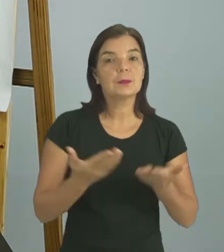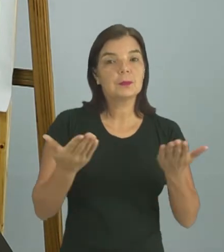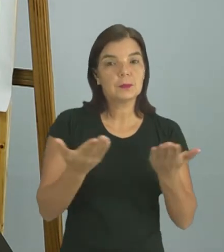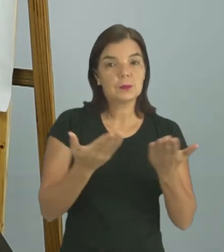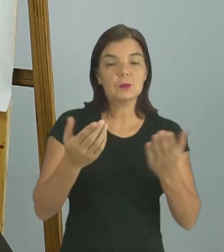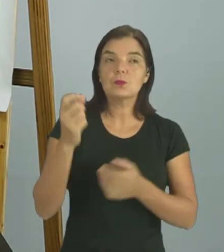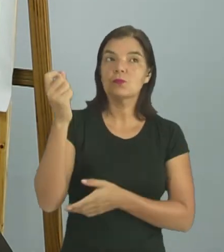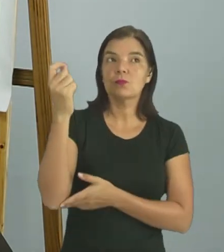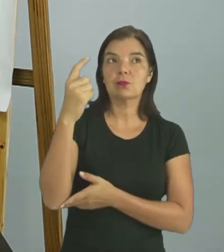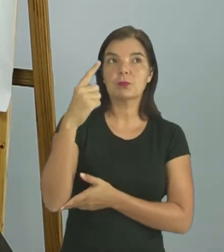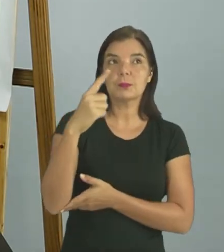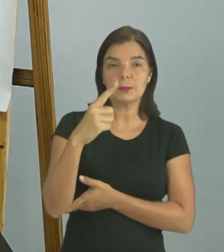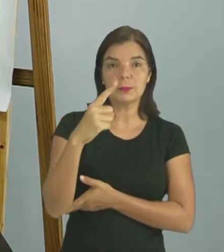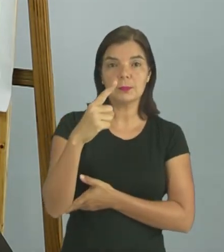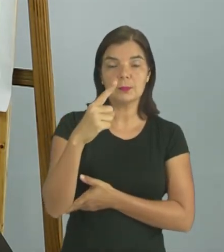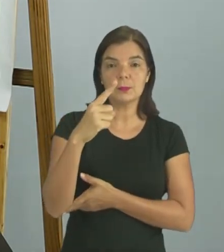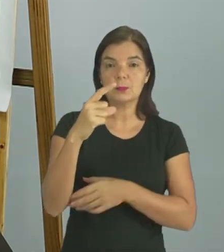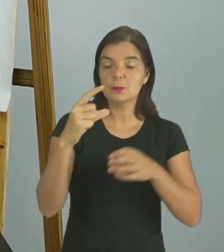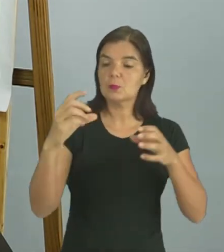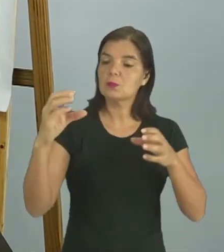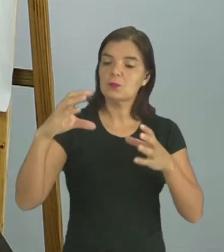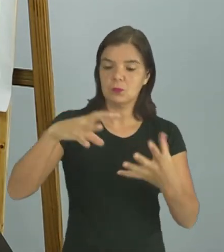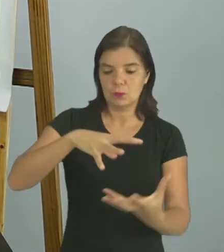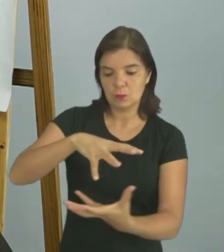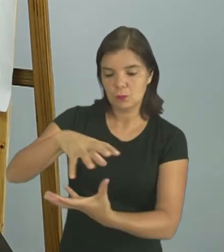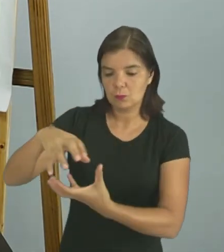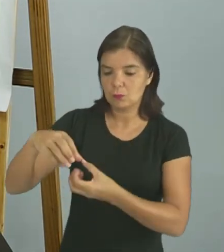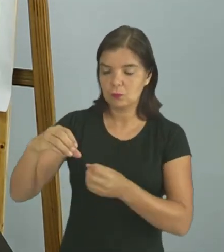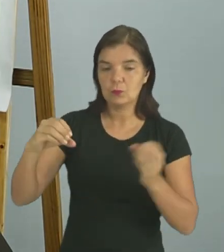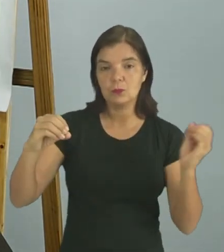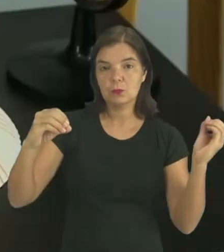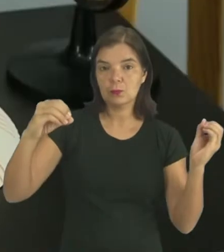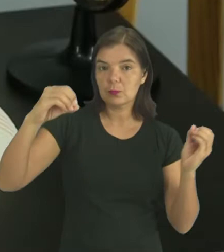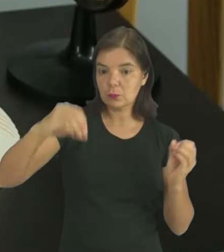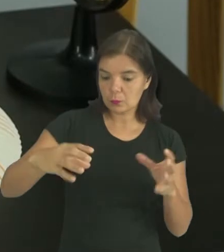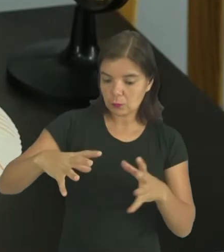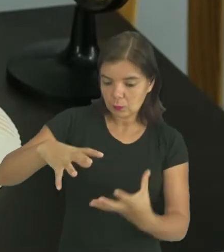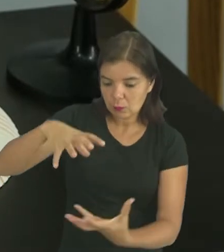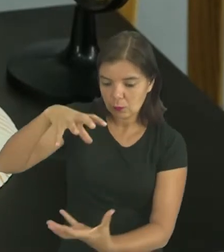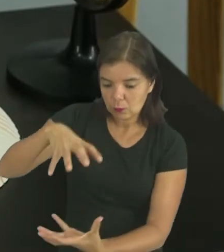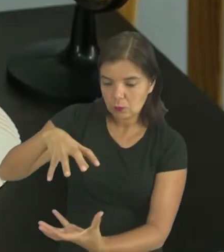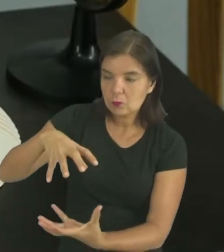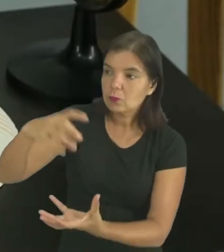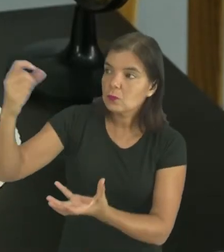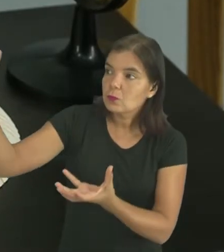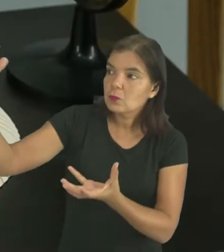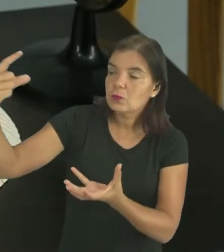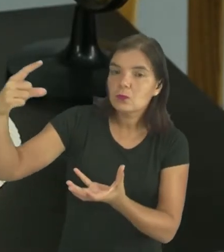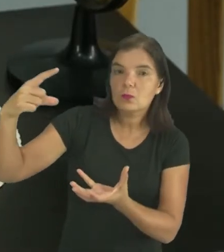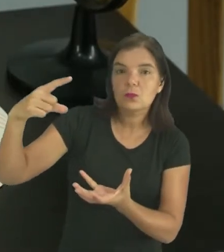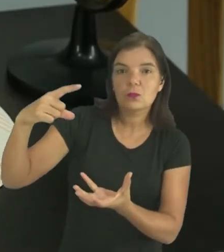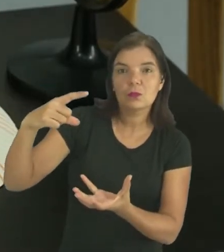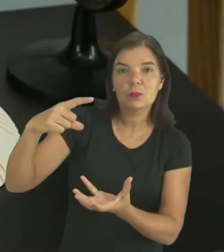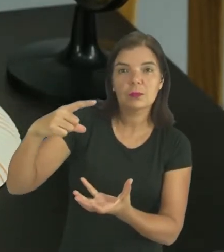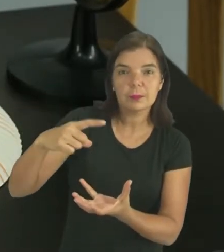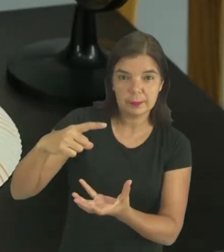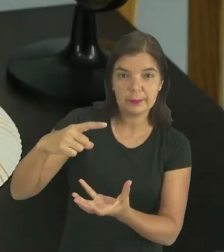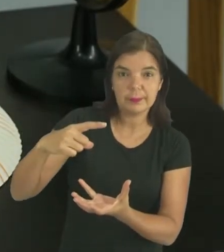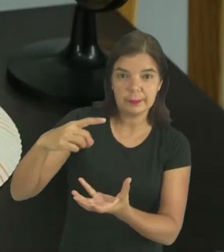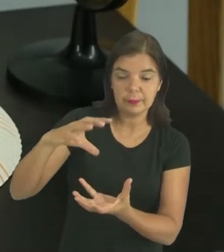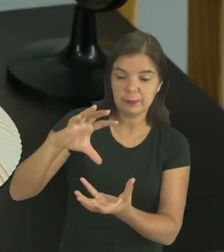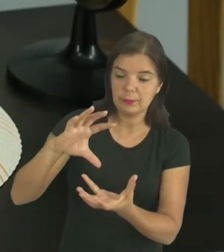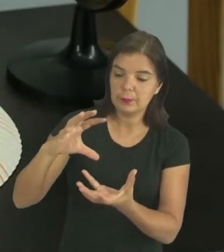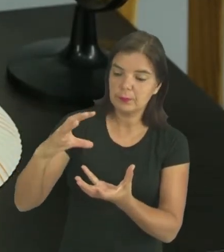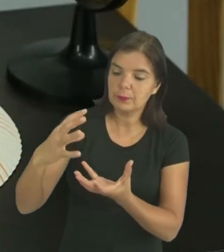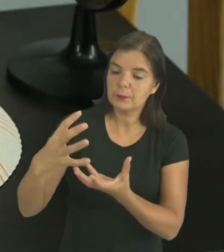Aqui, o sol ilumina a Terra. A Terra, no seu movimento, no seu próprio eixo, que